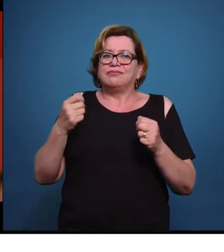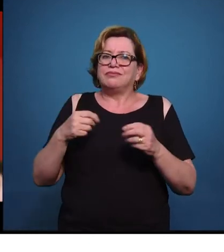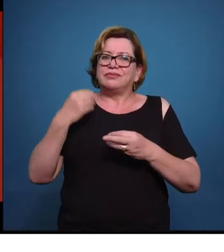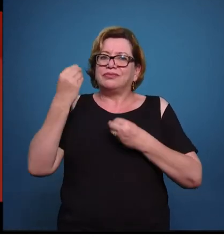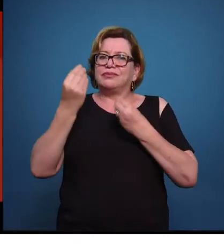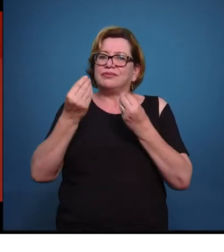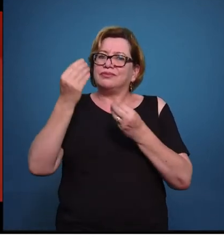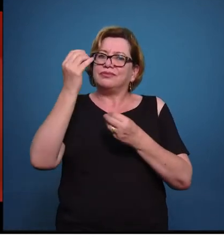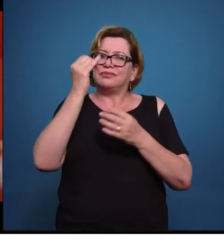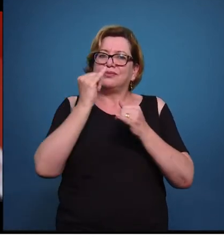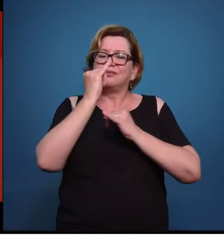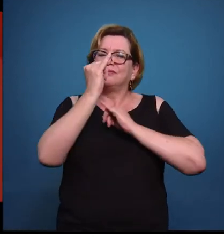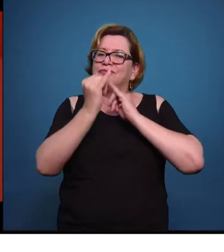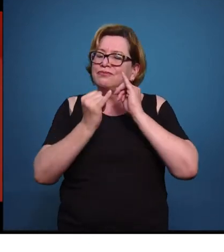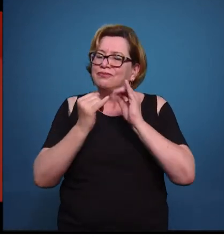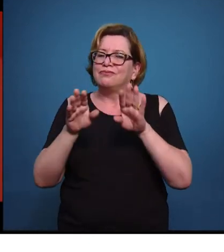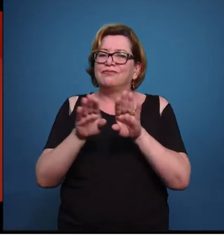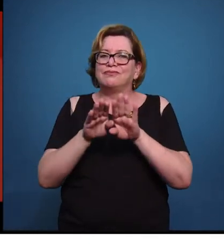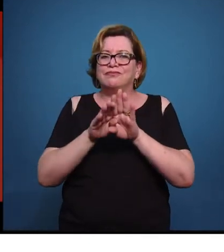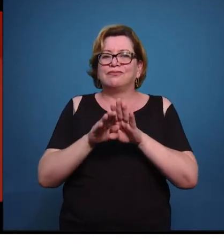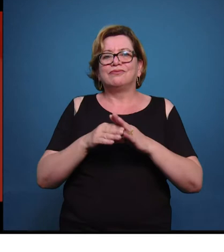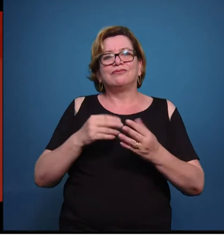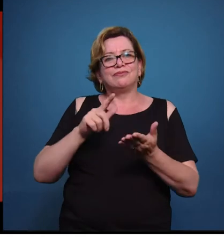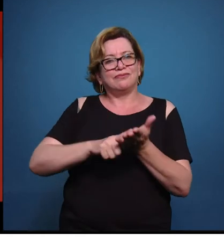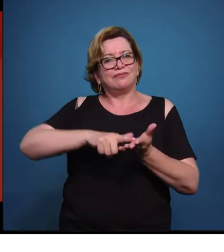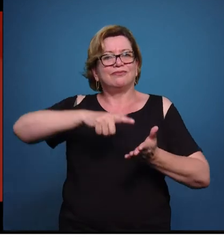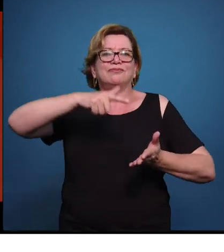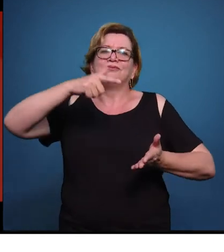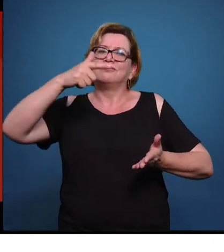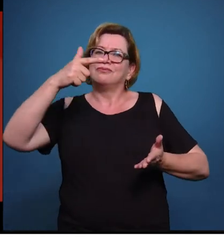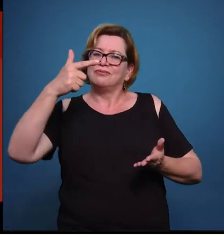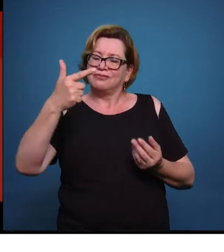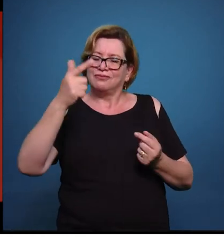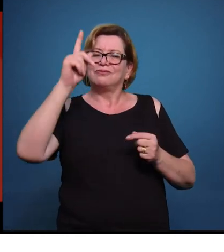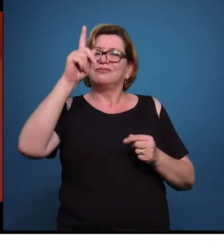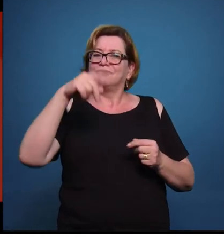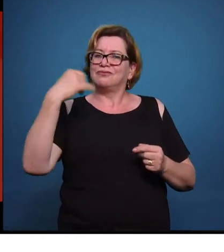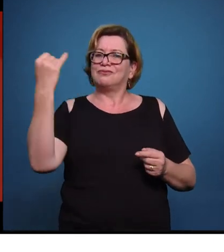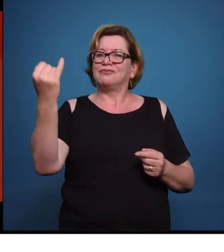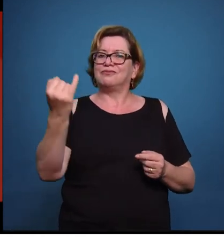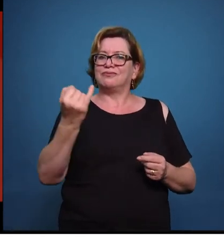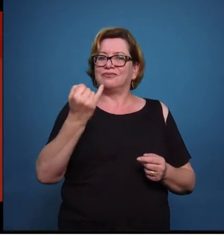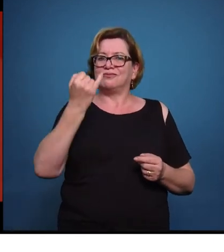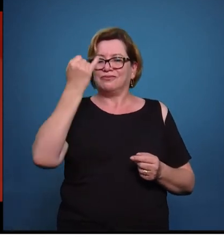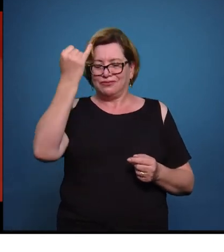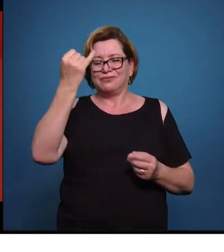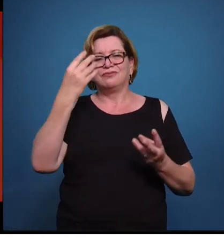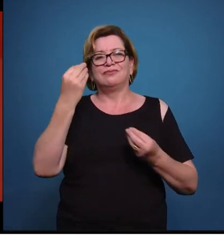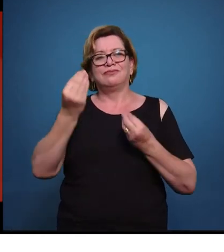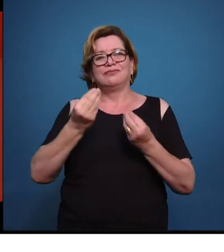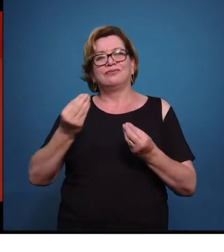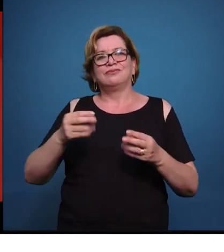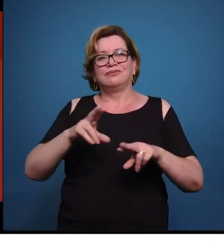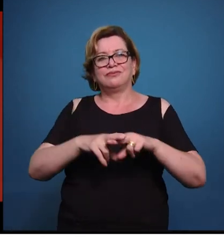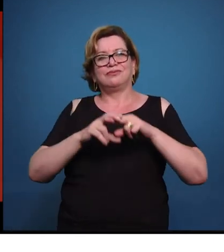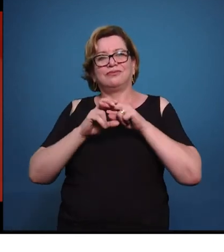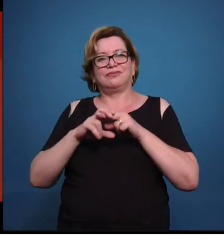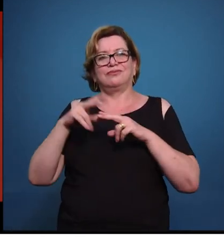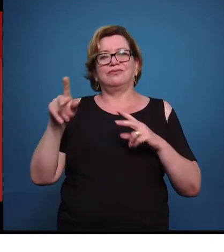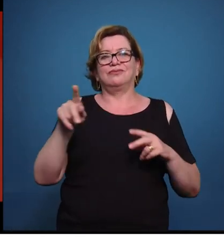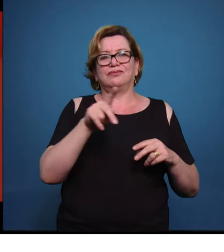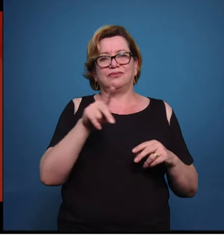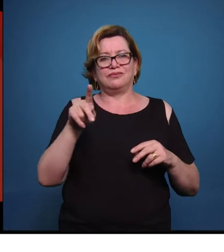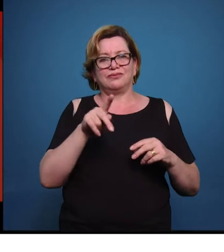com entretenimento de qualidade. E a mídia impressa, como eu tentei demonstrar para vocês, tem um importante papel. E o professor é o